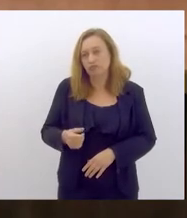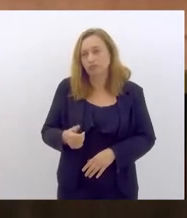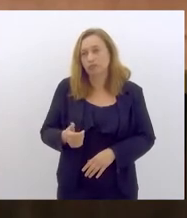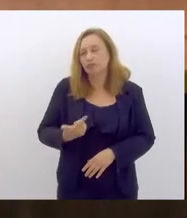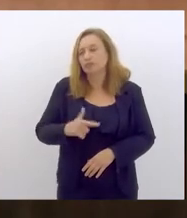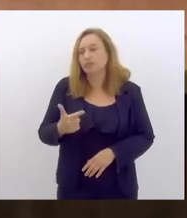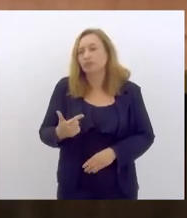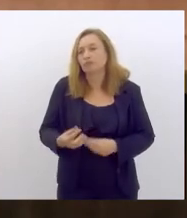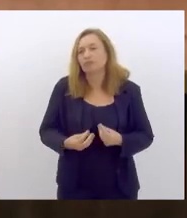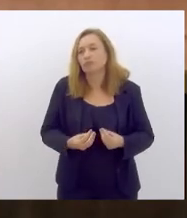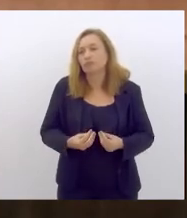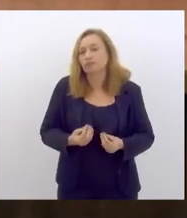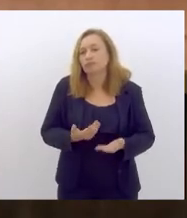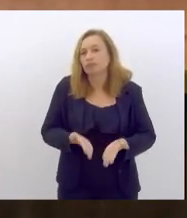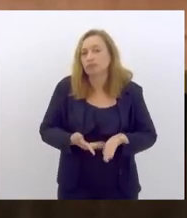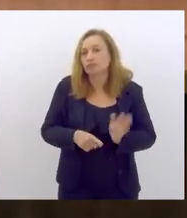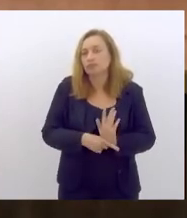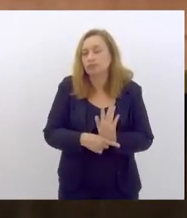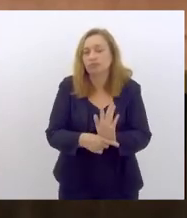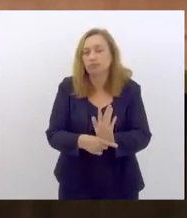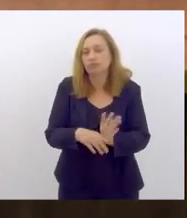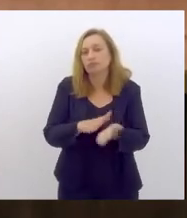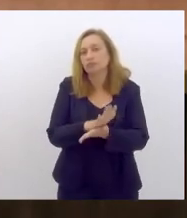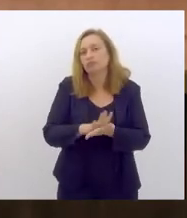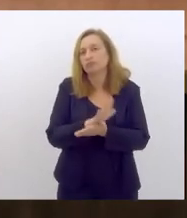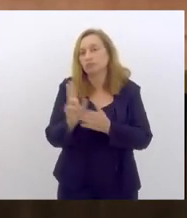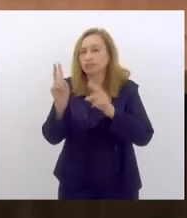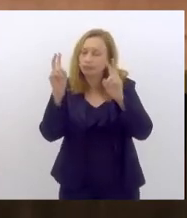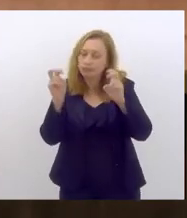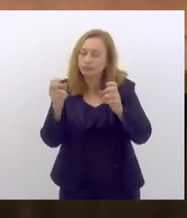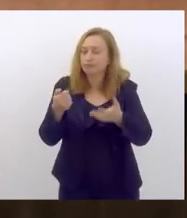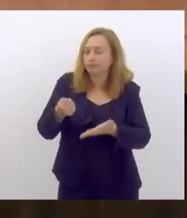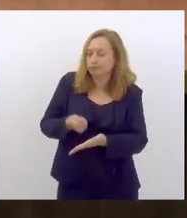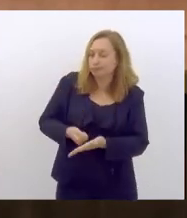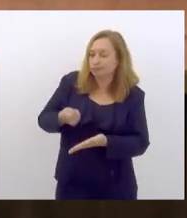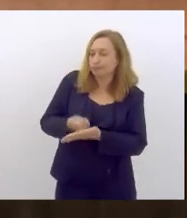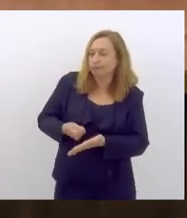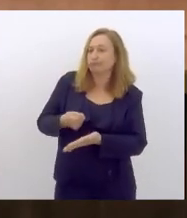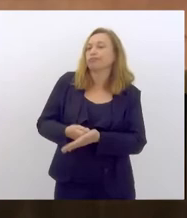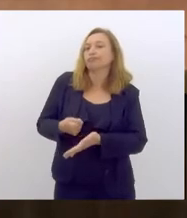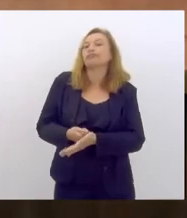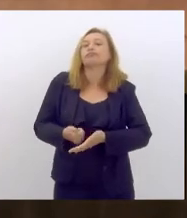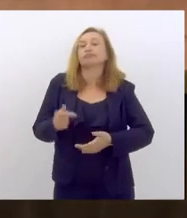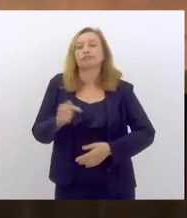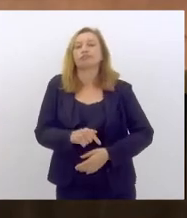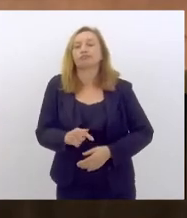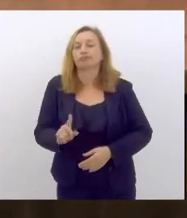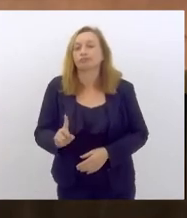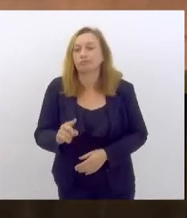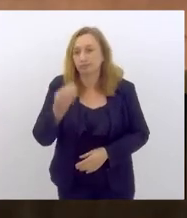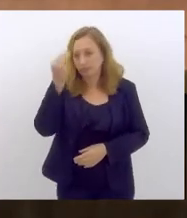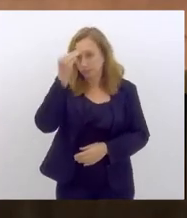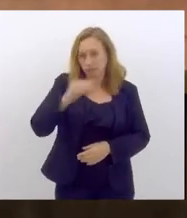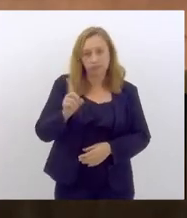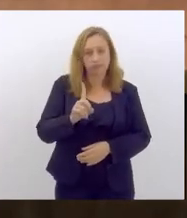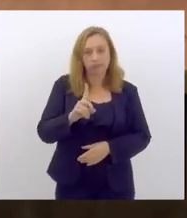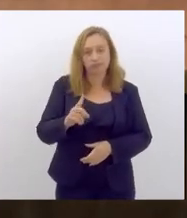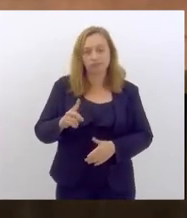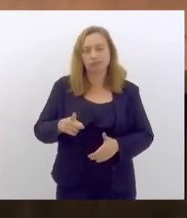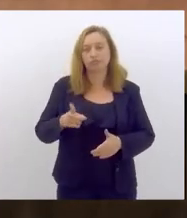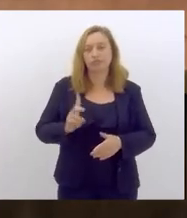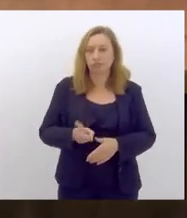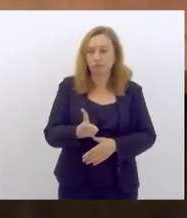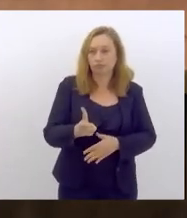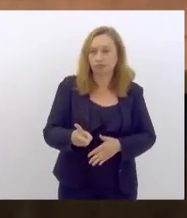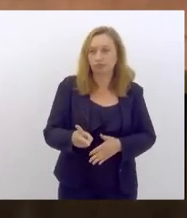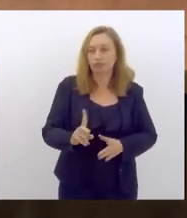não tem colaborado com nenhum desses temas. A gente tem tido que fazer pressão aqui do Parlamento. Mas nós não vamos desistir, vamos seguir na pressão para que tudo saia do